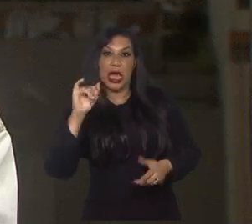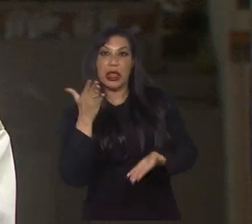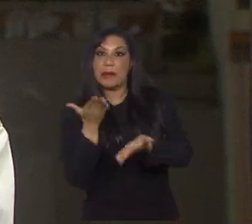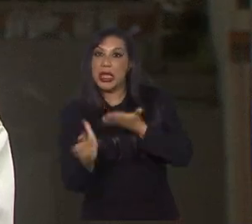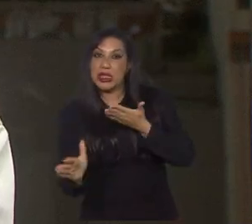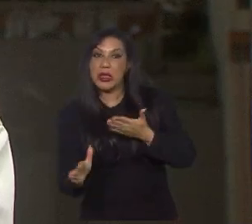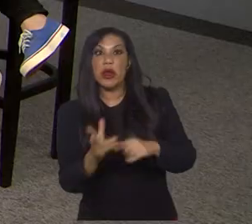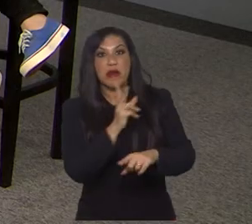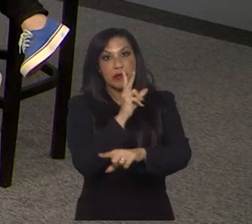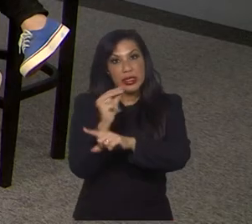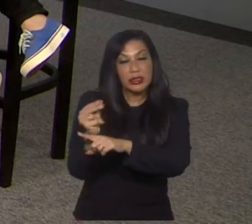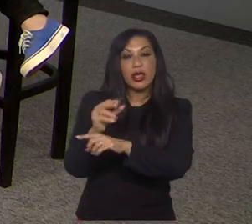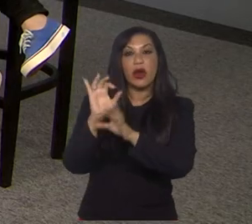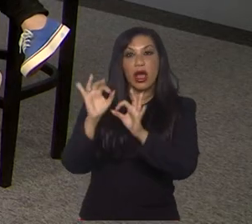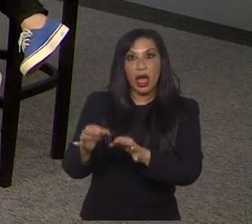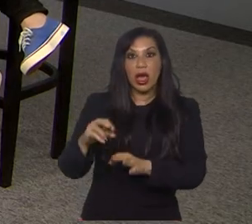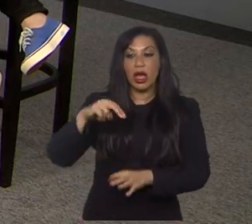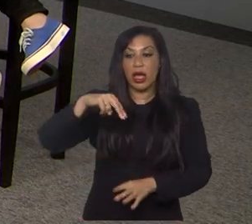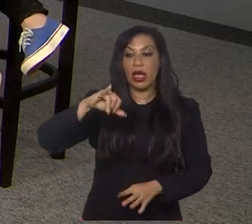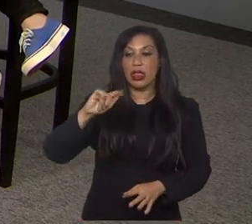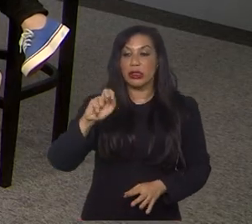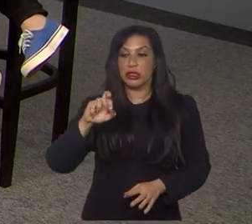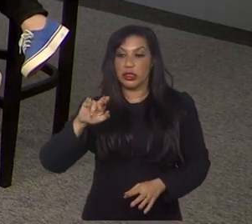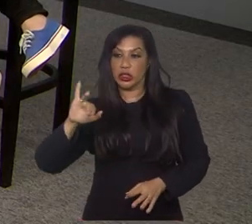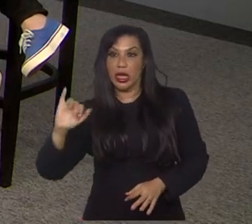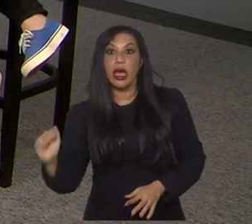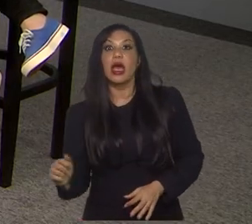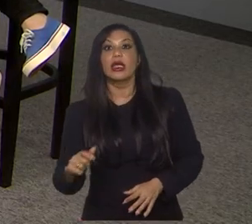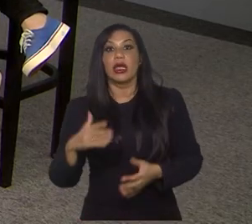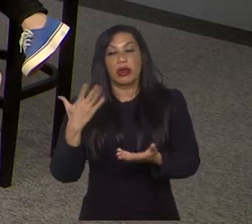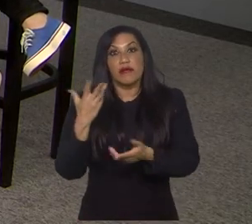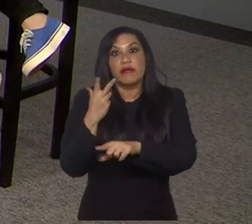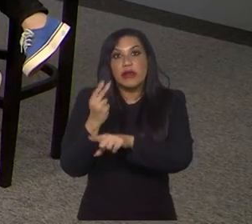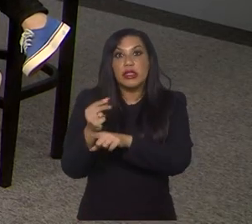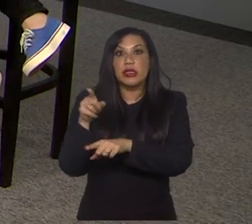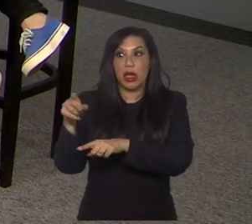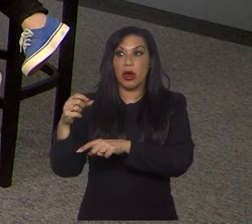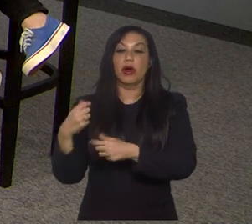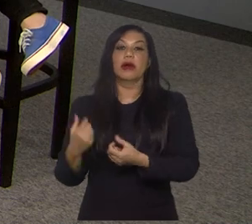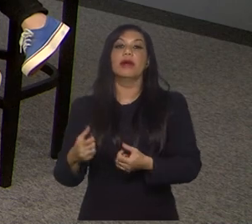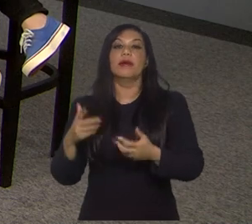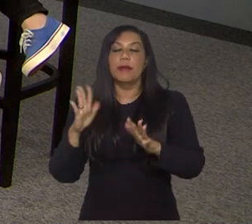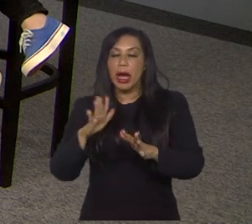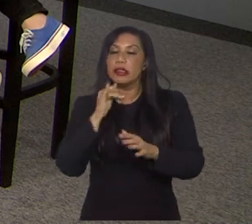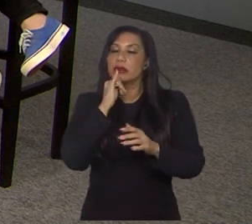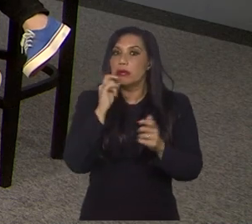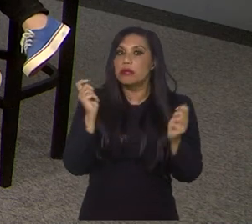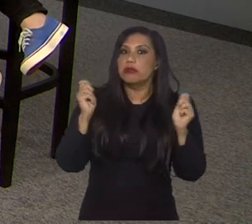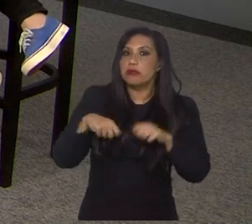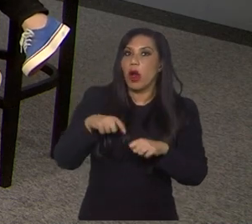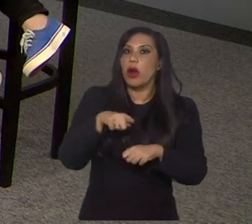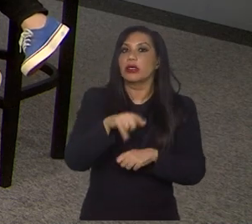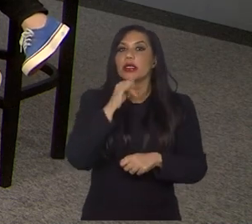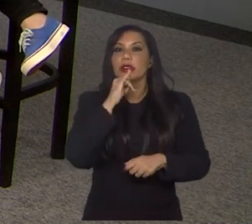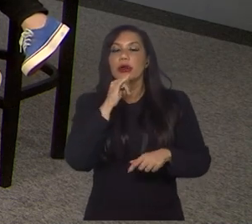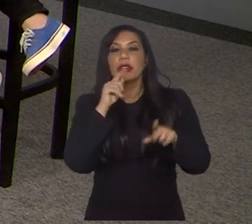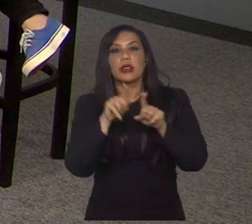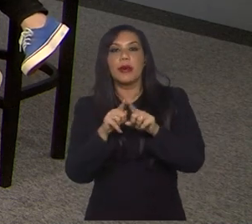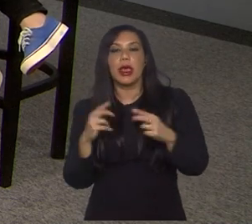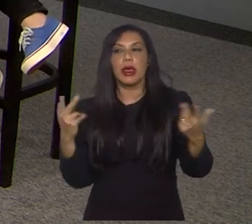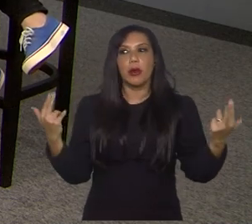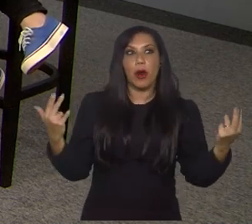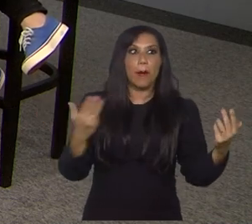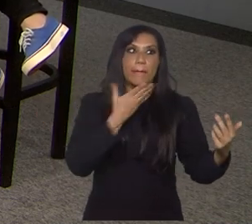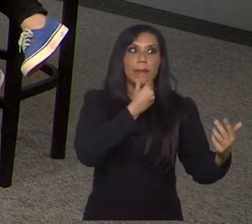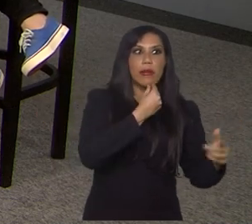eliminaram a Nigéria, que é uma das grandes vitoriosas do continente, vem com uma expectativa muito alta. E também semelhante, fazendo esse espelhamento, né, porque